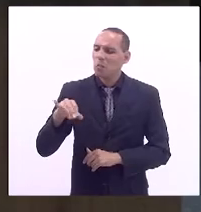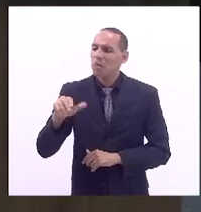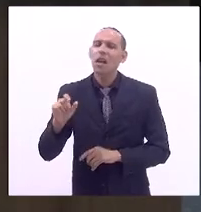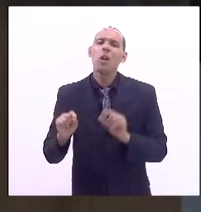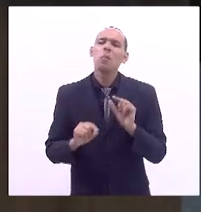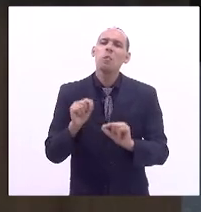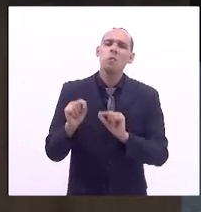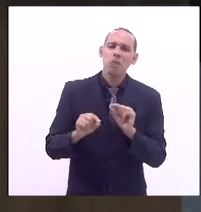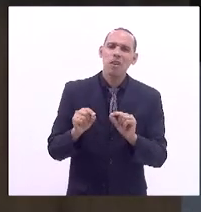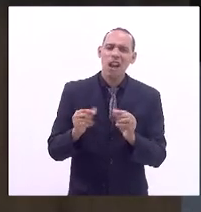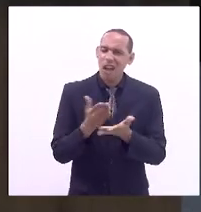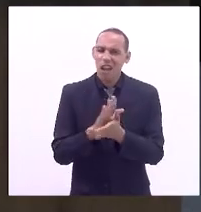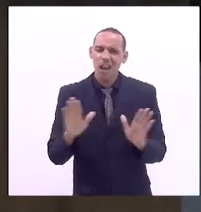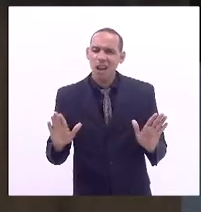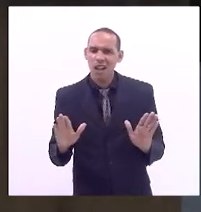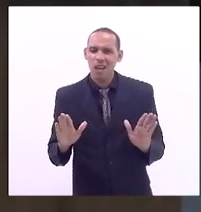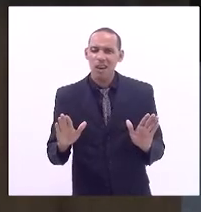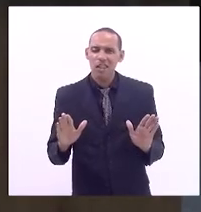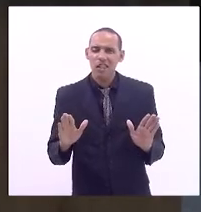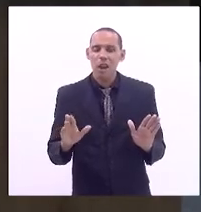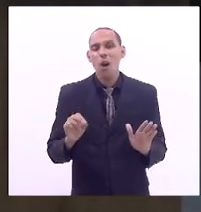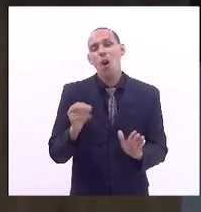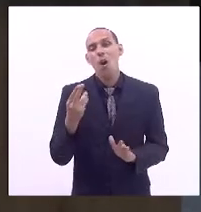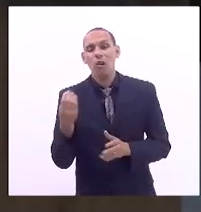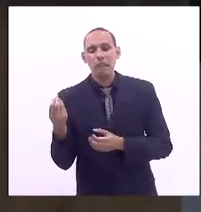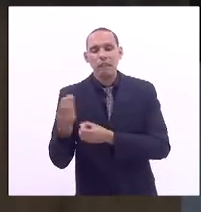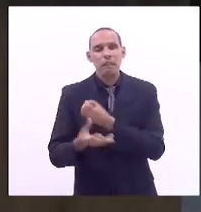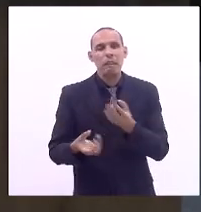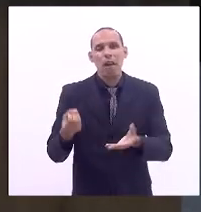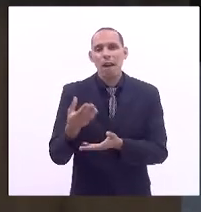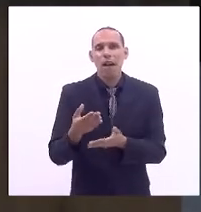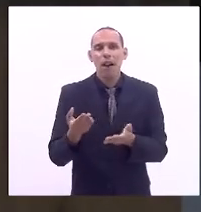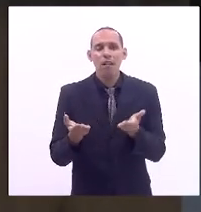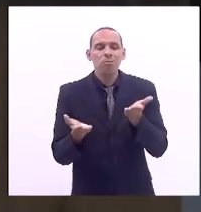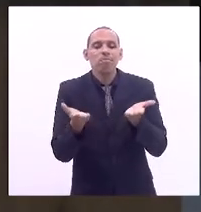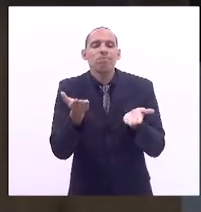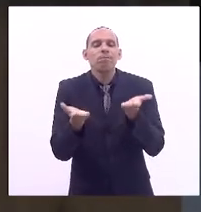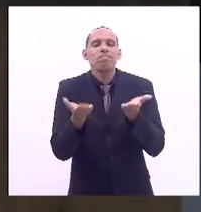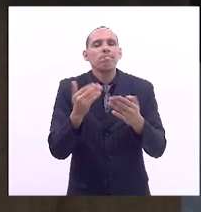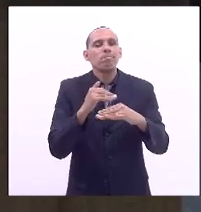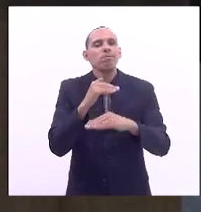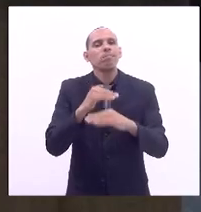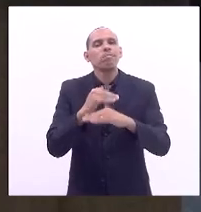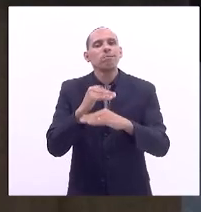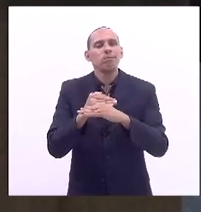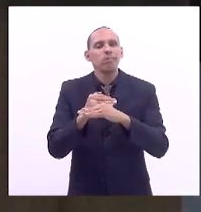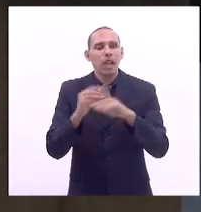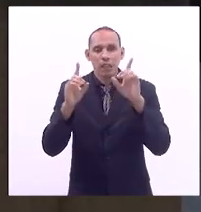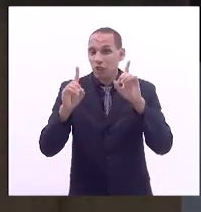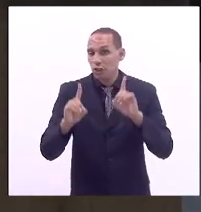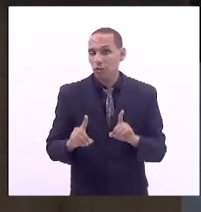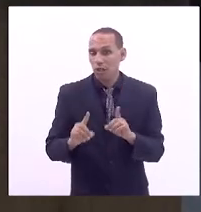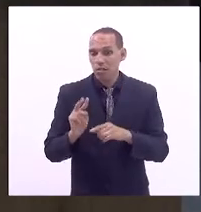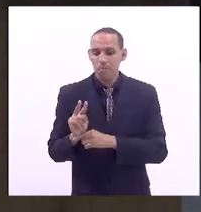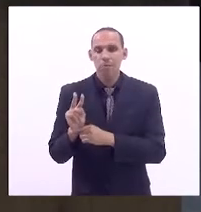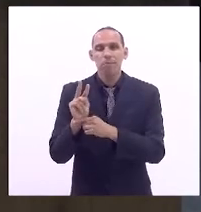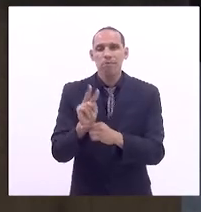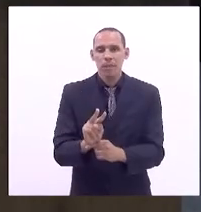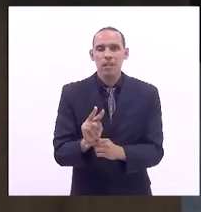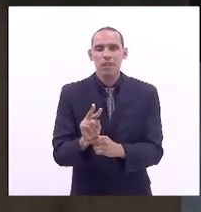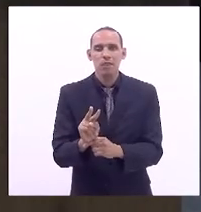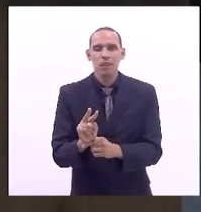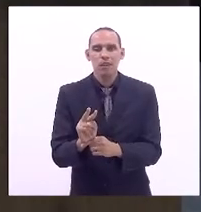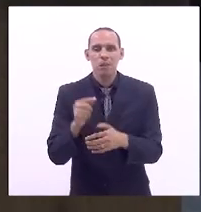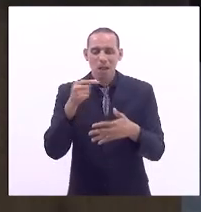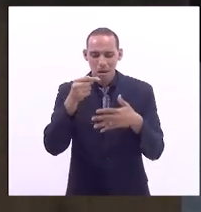vai acabar com as peculiaridades ou isonomia vai garantir um patamar equânime de direito preservando essas